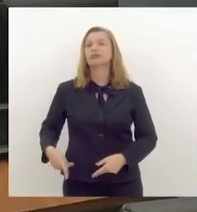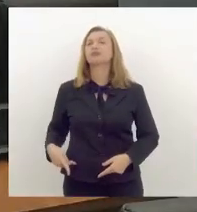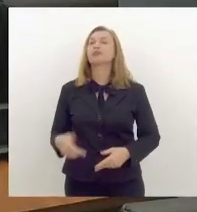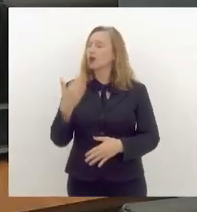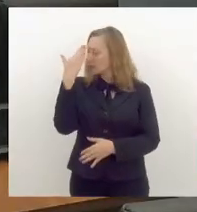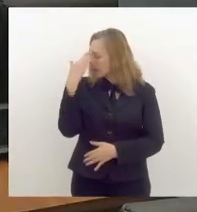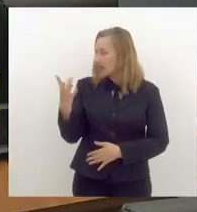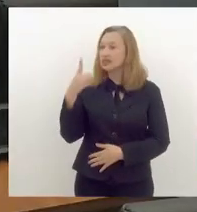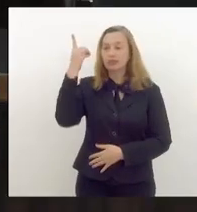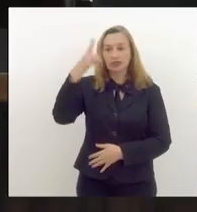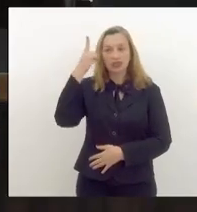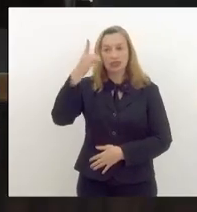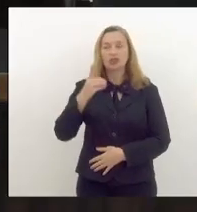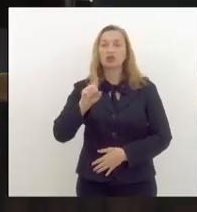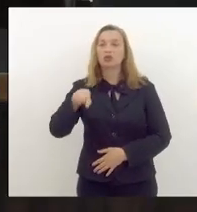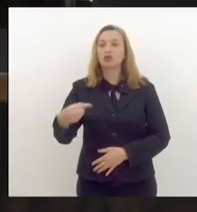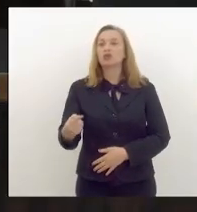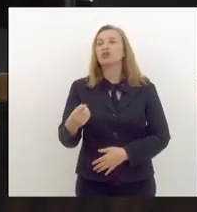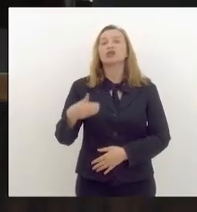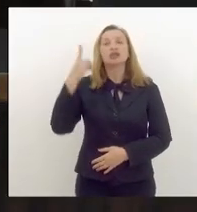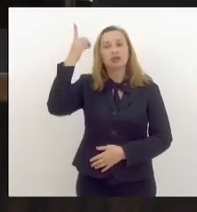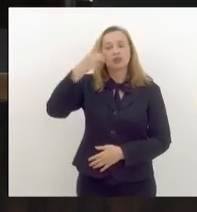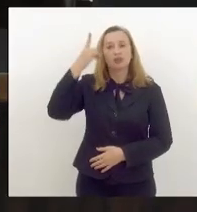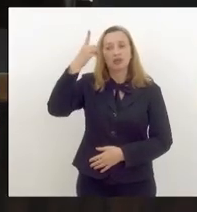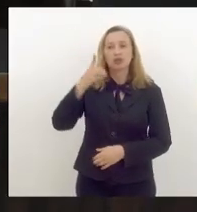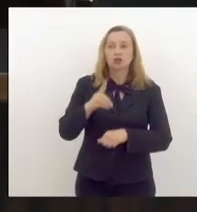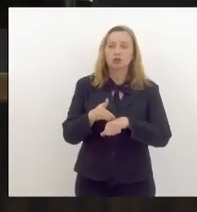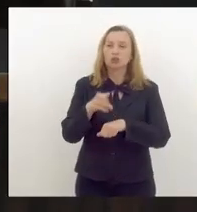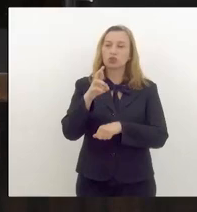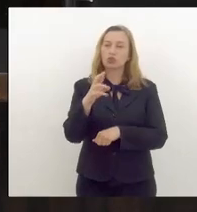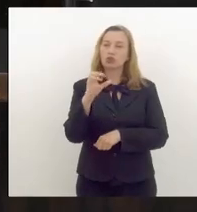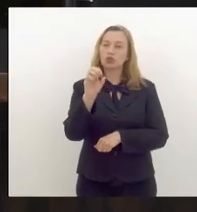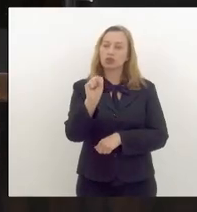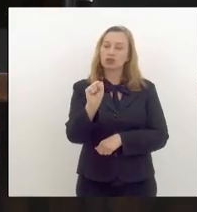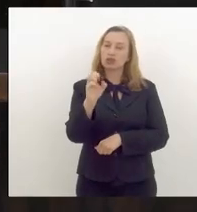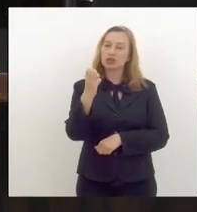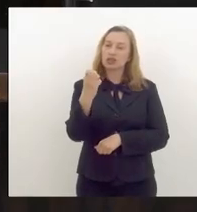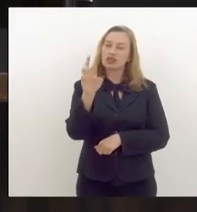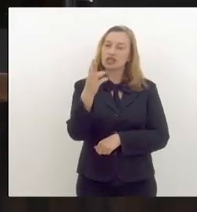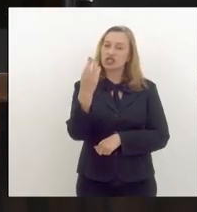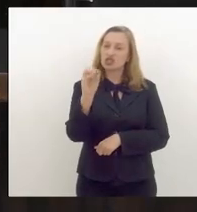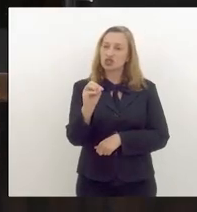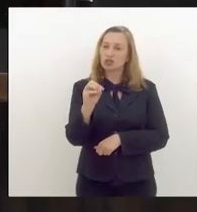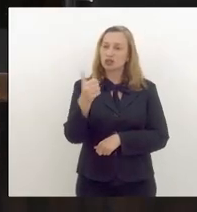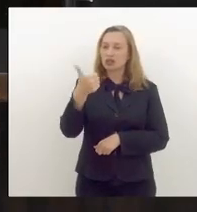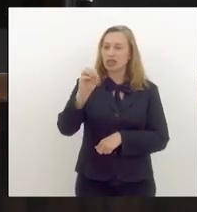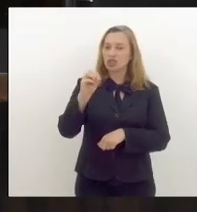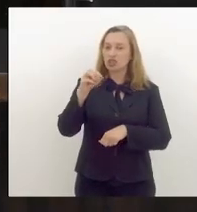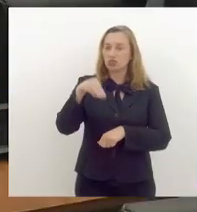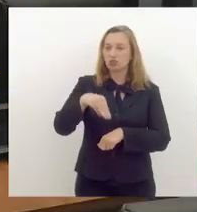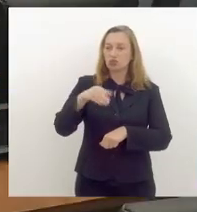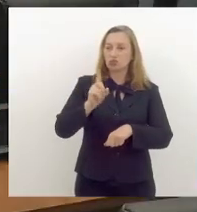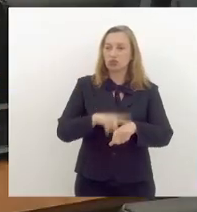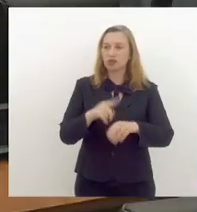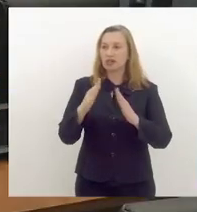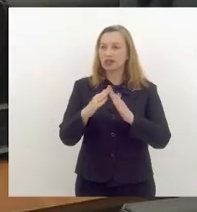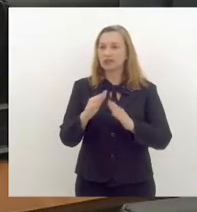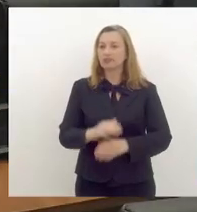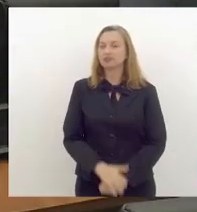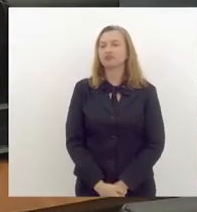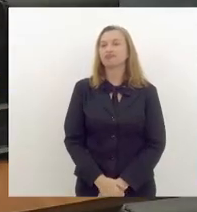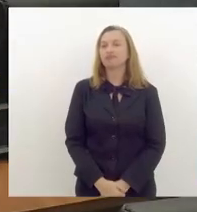ligado Deputado próximo orador escrito o nome Deputado Dr Serginho vossa excelência dispõe de dez minutos no tempo regimental